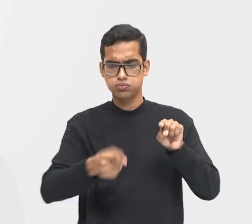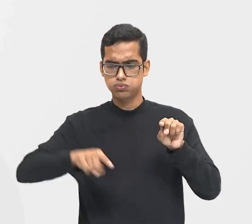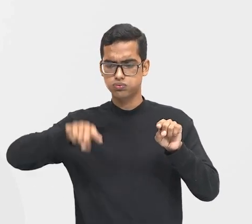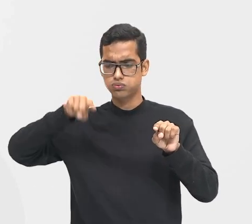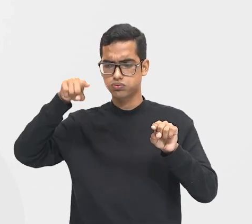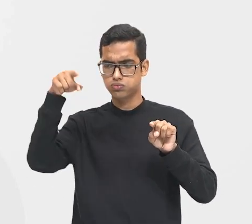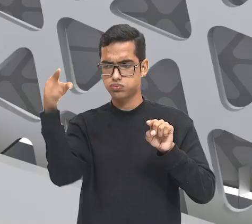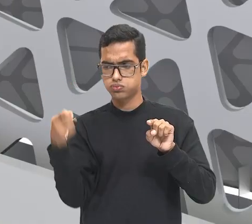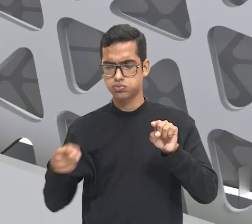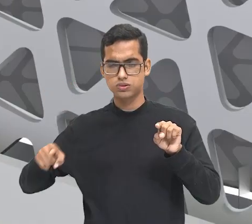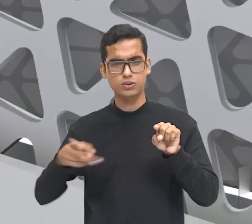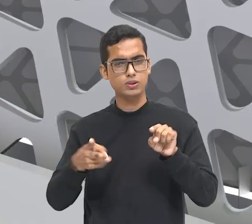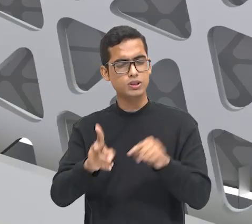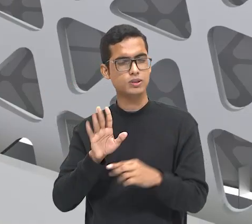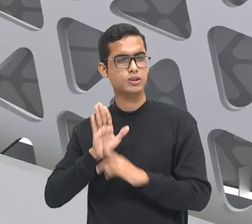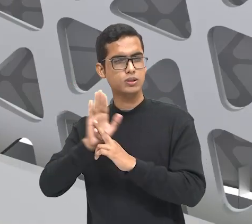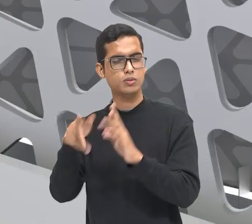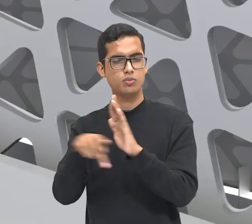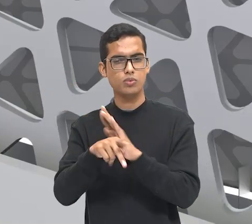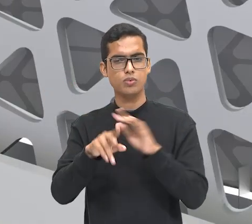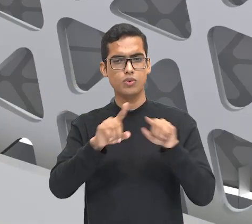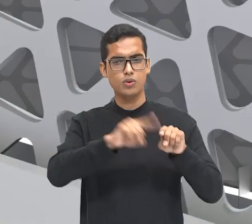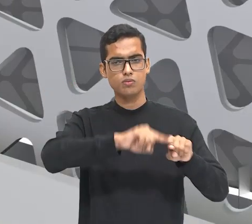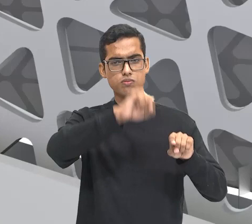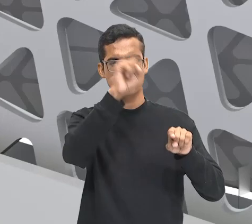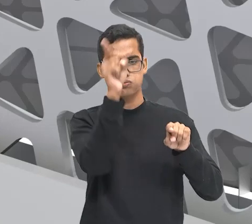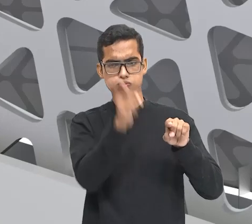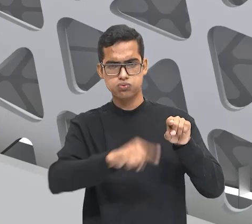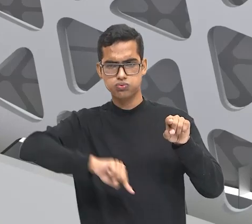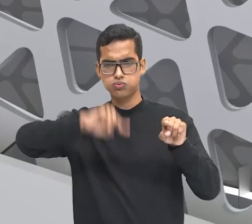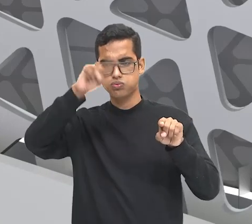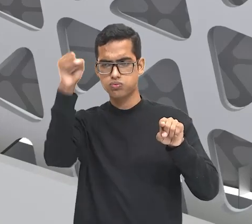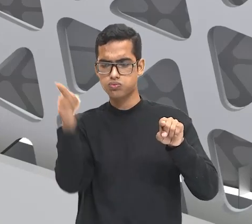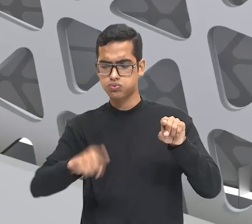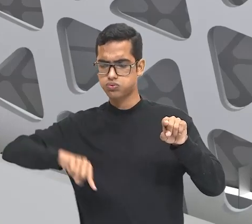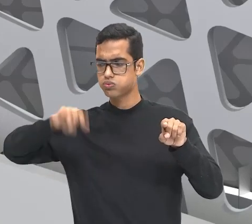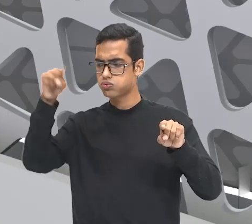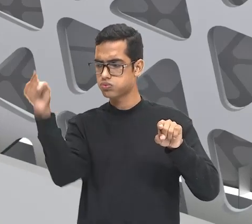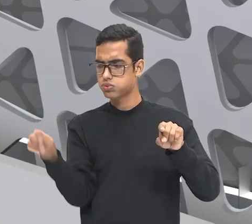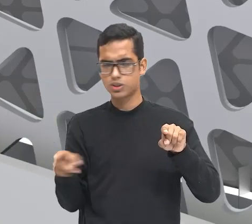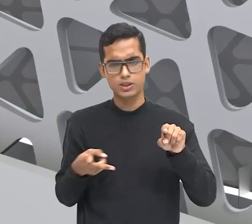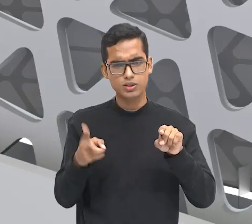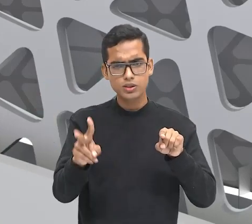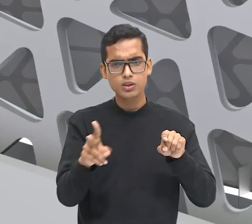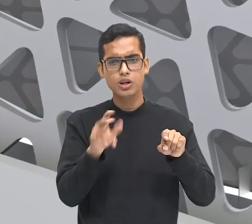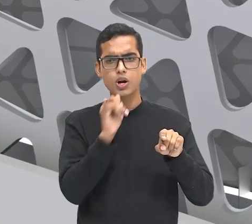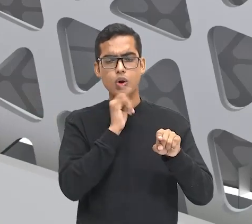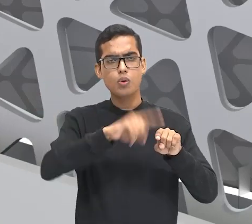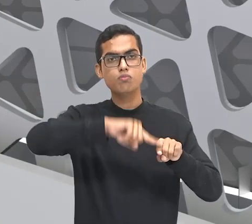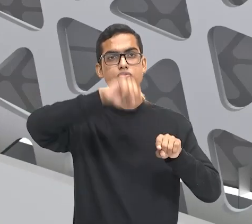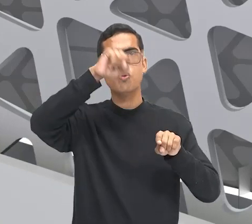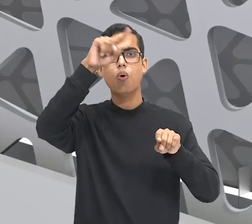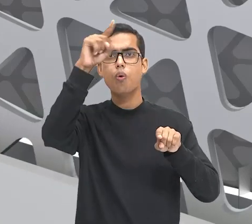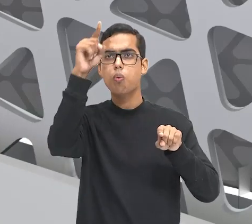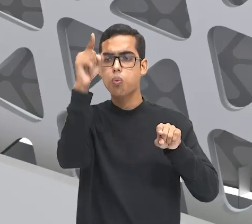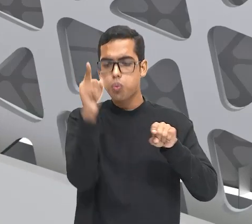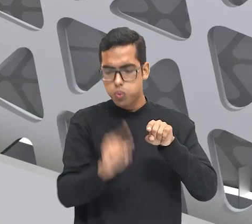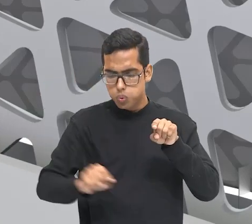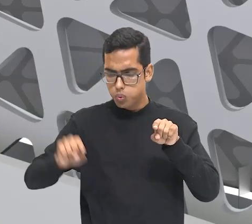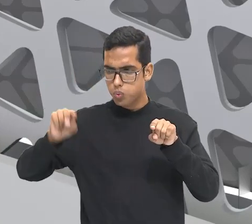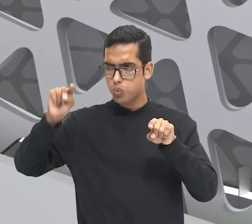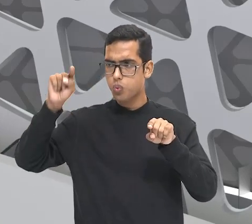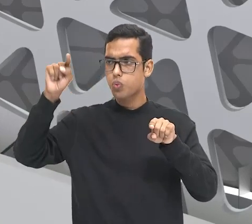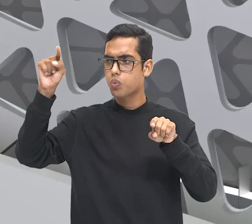ali, sempre que a gente vai representar uma onda, a gente vai fazer esse desenho aqui, né? Então, a gente tem ali, ó, uma parte mais alta e a outra mais